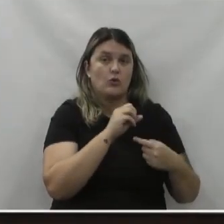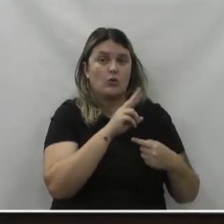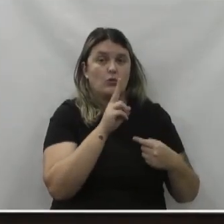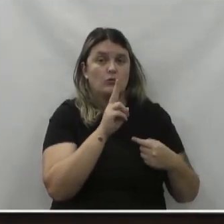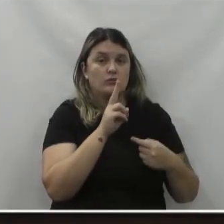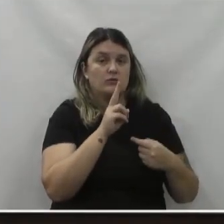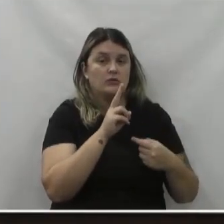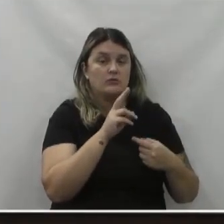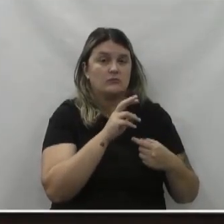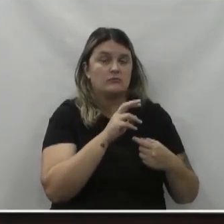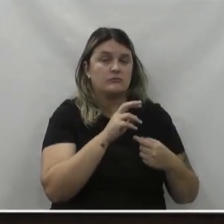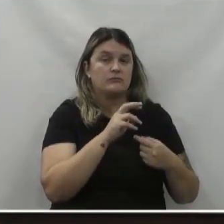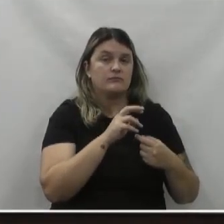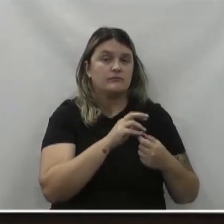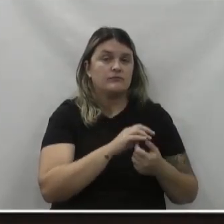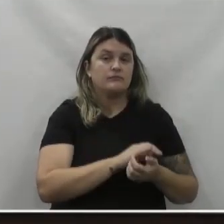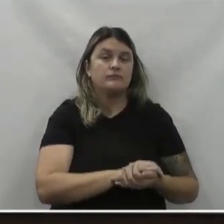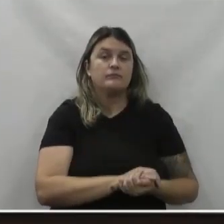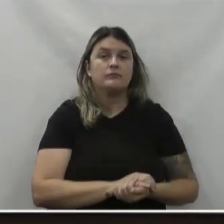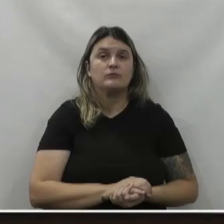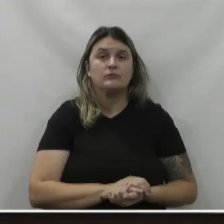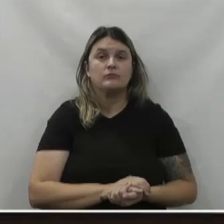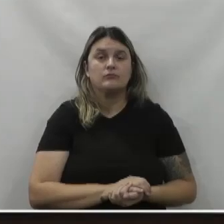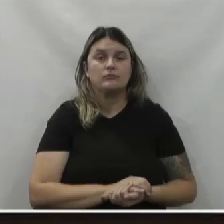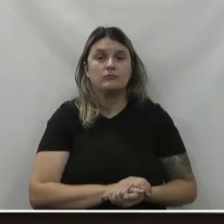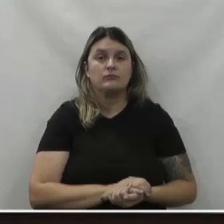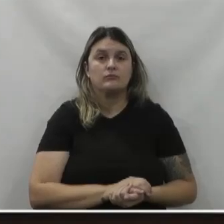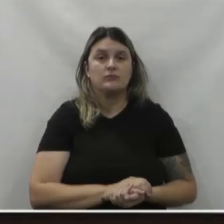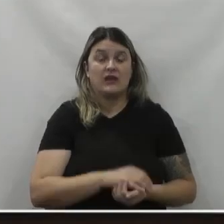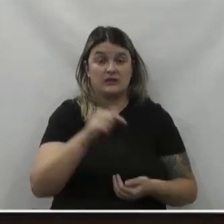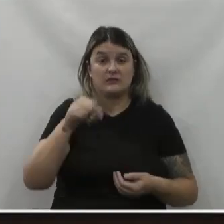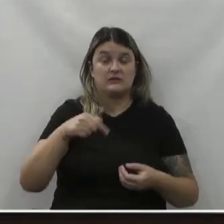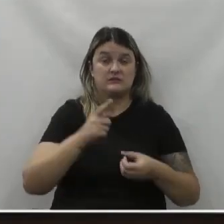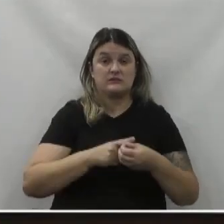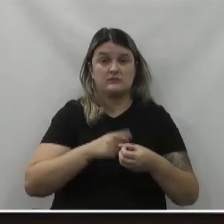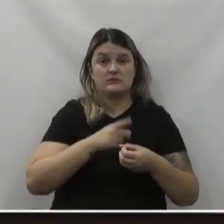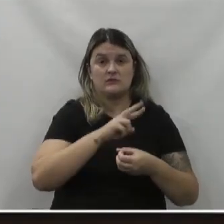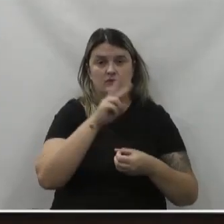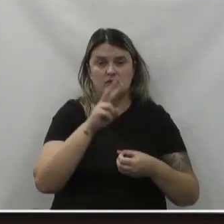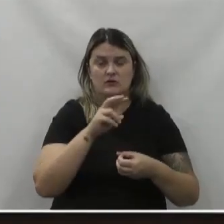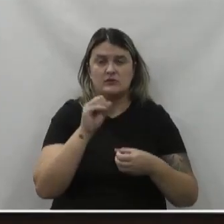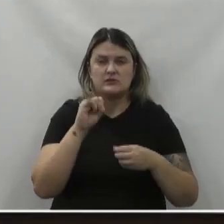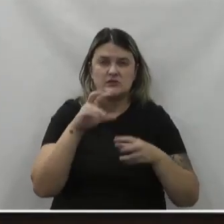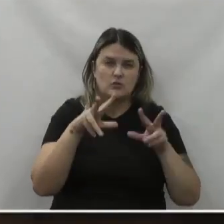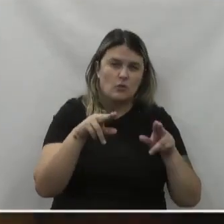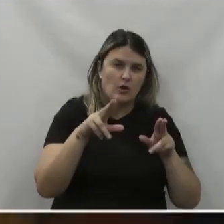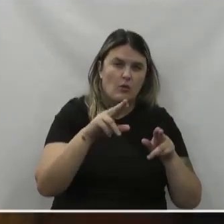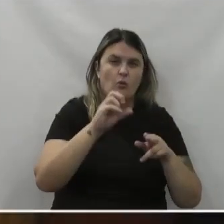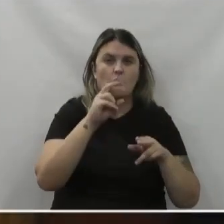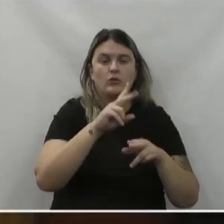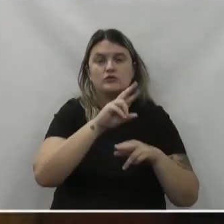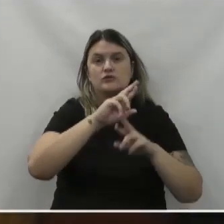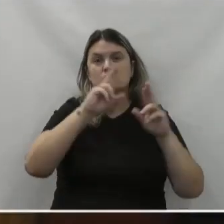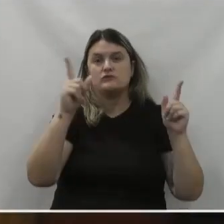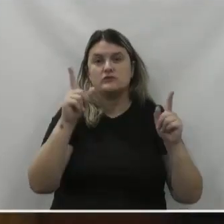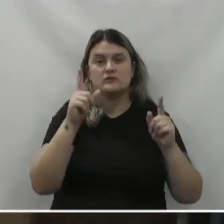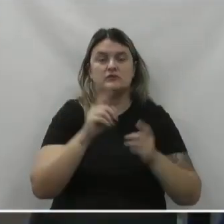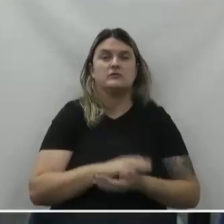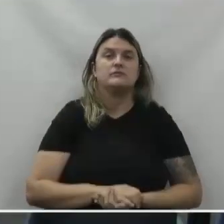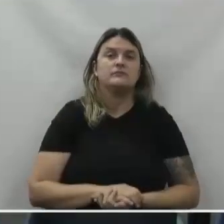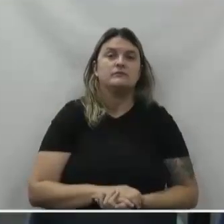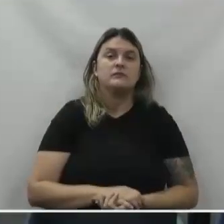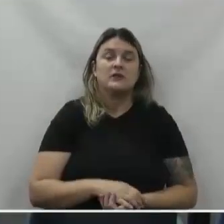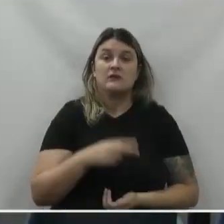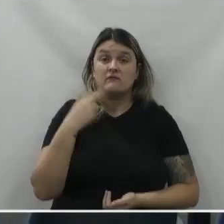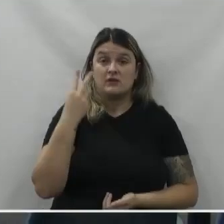servidores e agentes políticos do município de União da Vitória. Em discussão? Em votação.